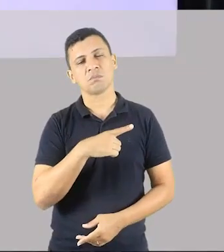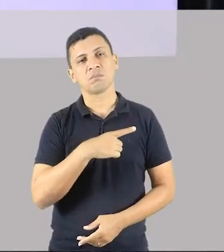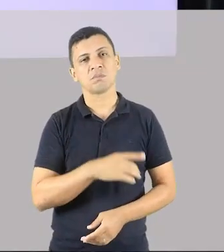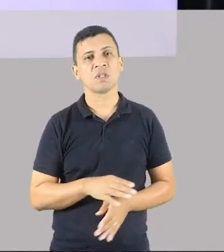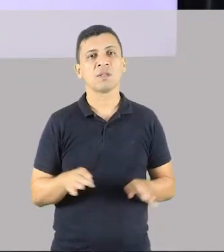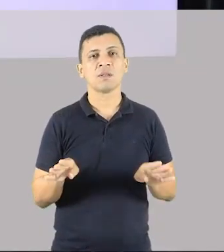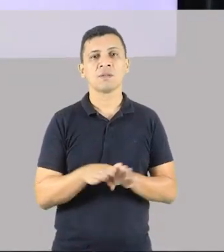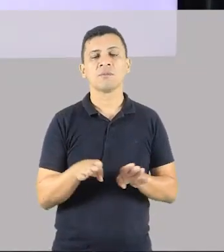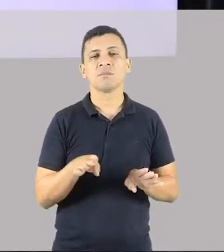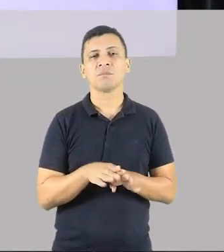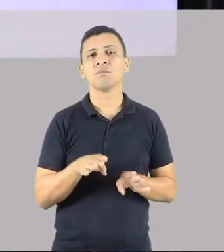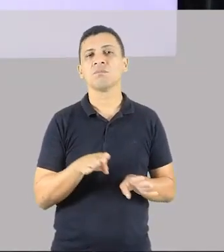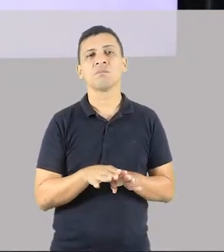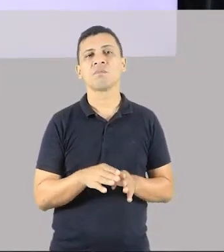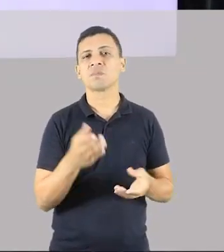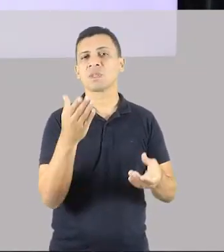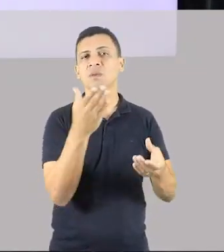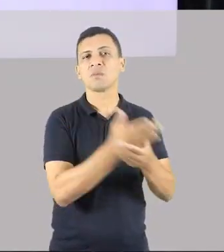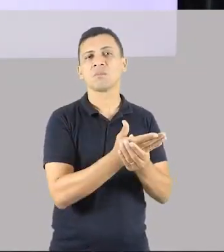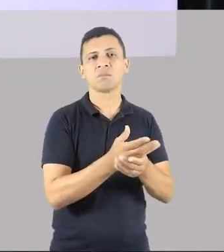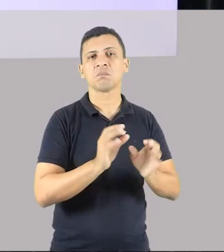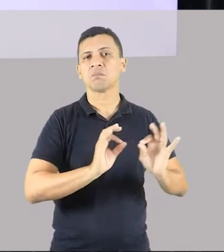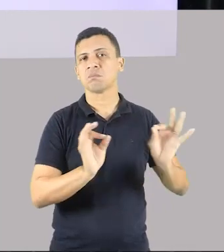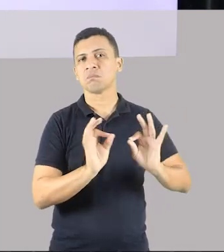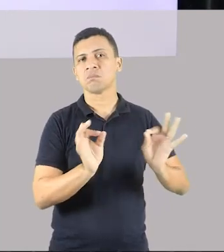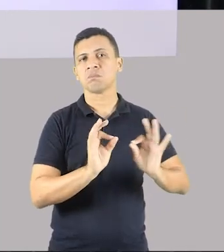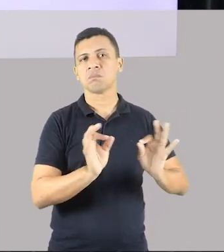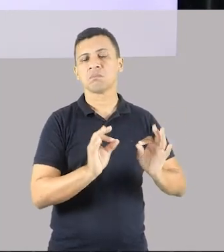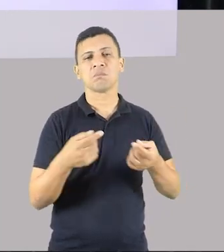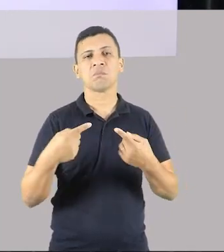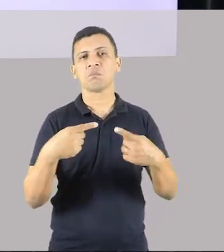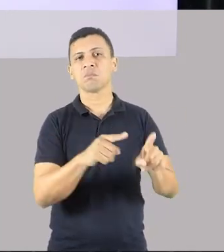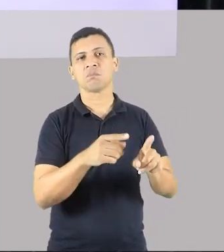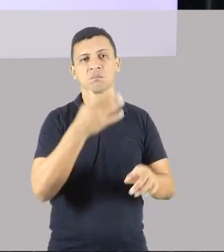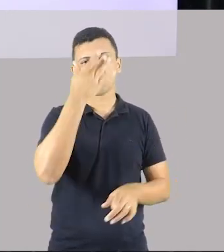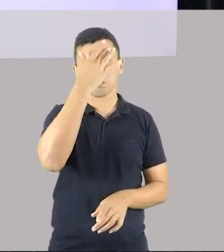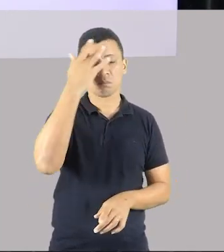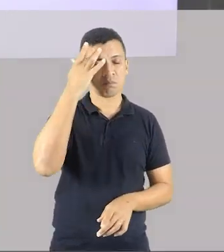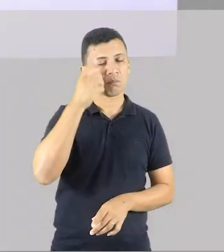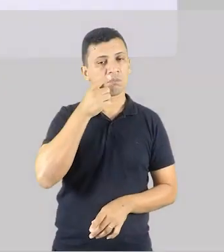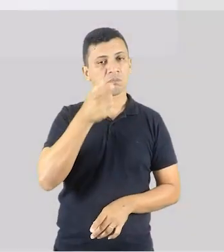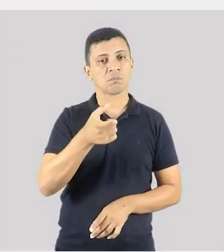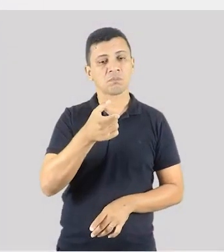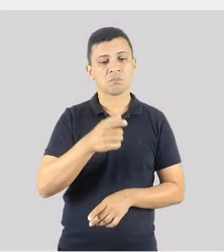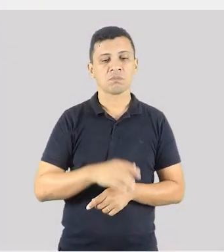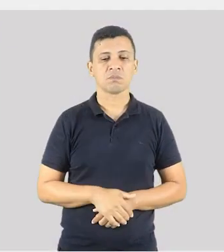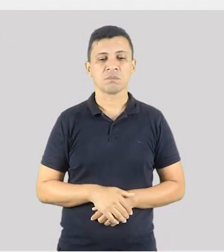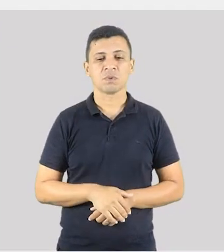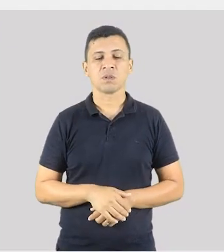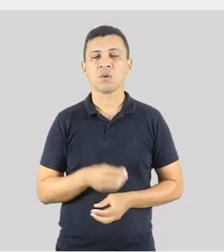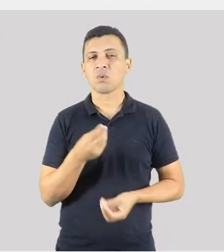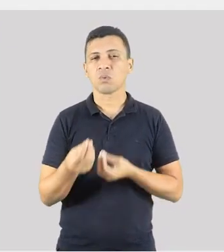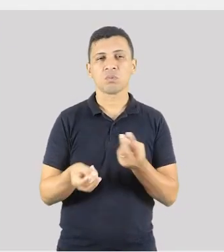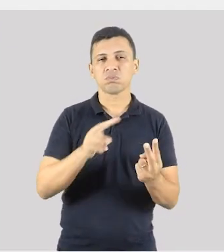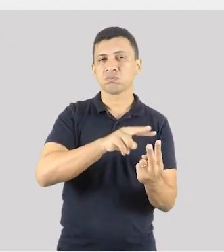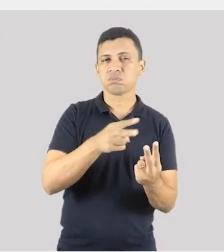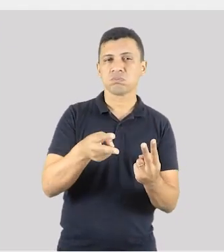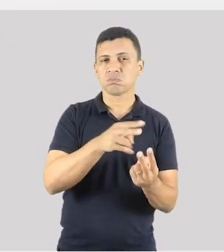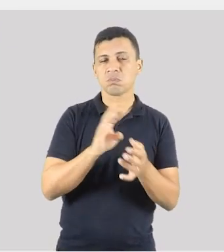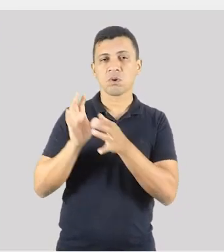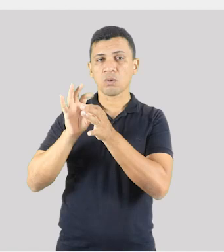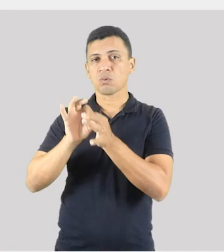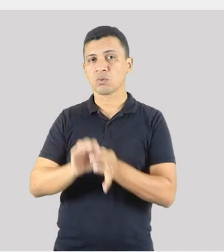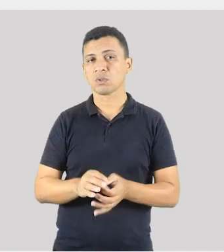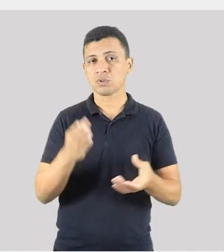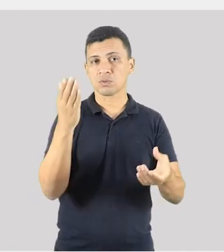Ademais, impeliu o processo independentemente da provocação do interessado. Nessa situação hipotética, no contexto